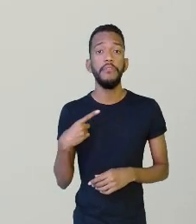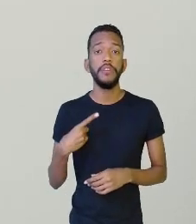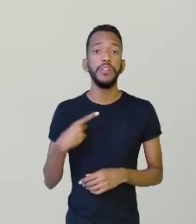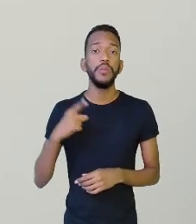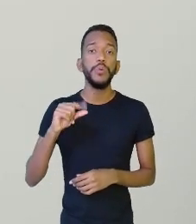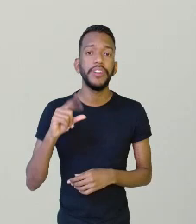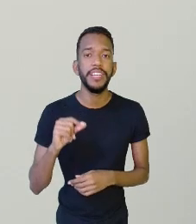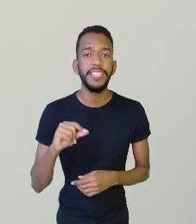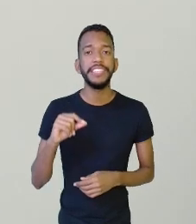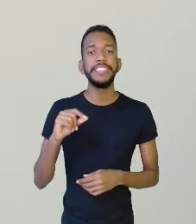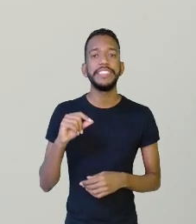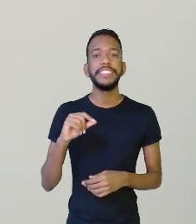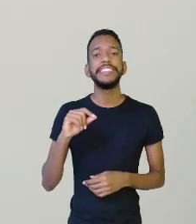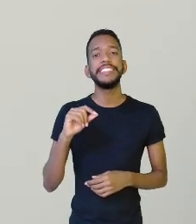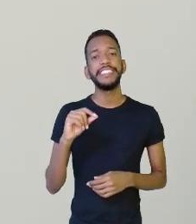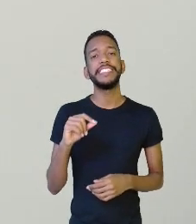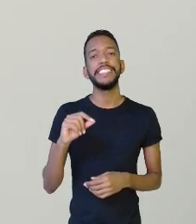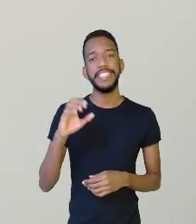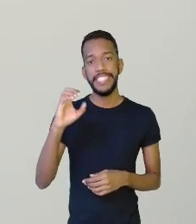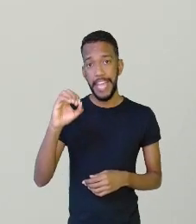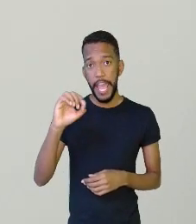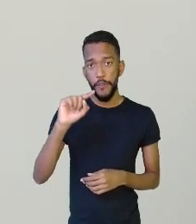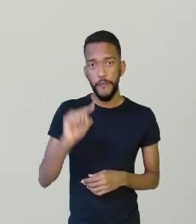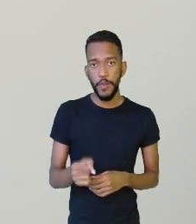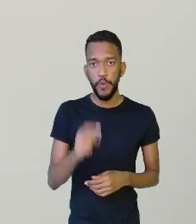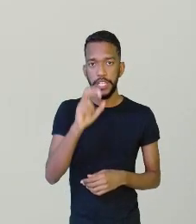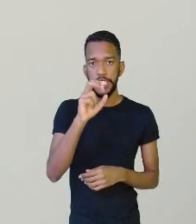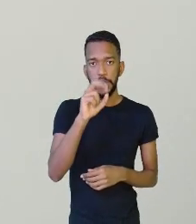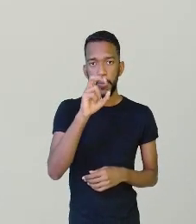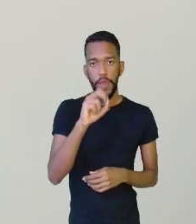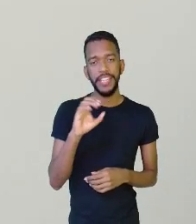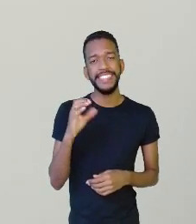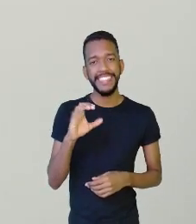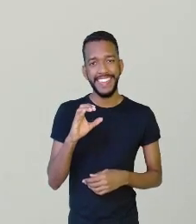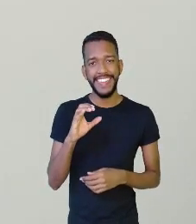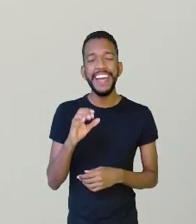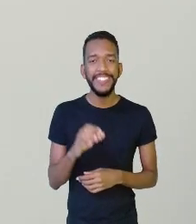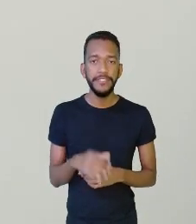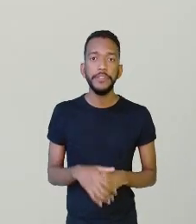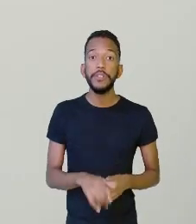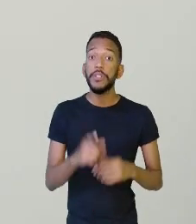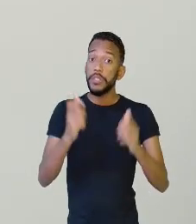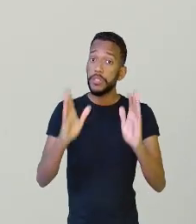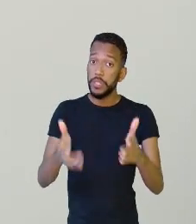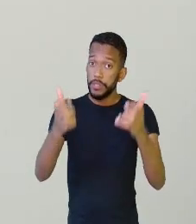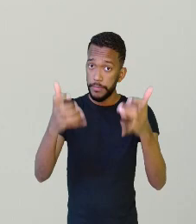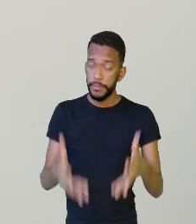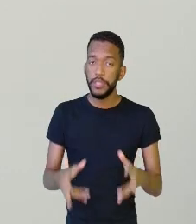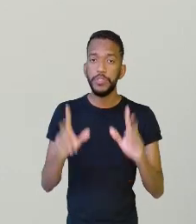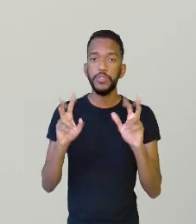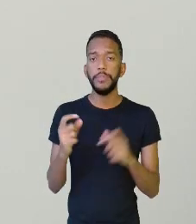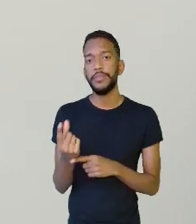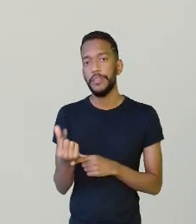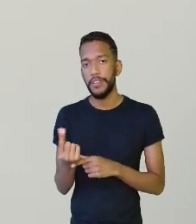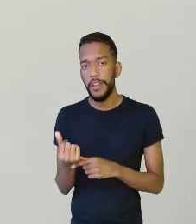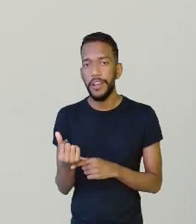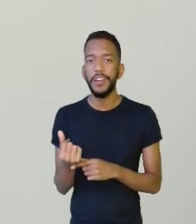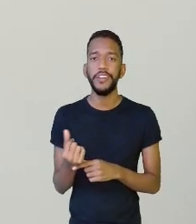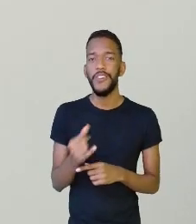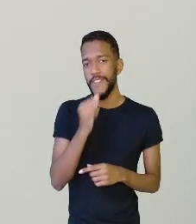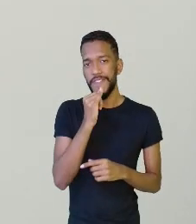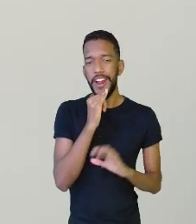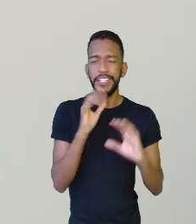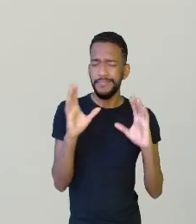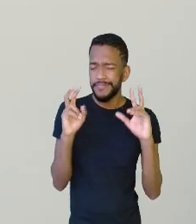receber 50 centavos. Quando se fala de dinheiro e decimais, eu estou falando basicamente